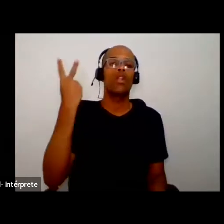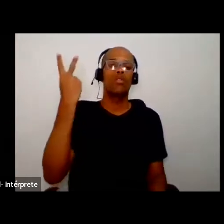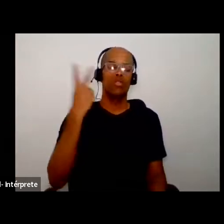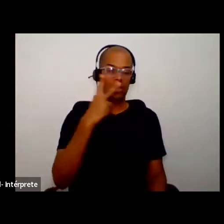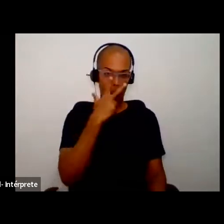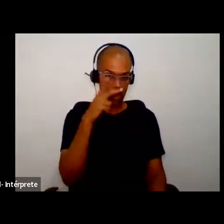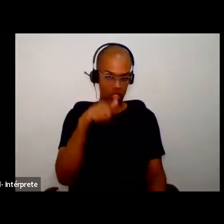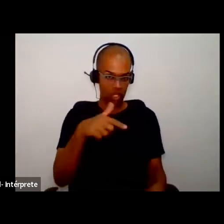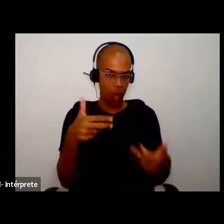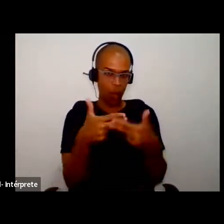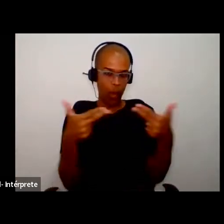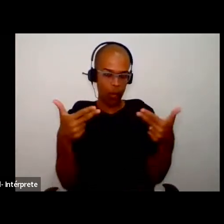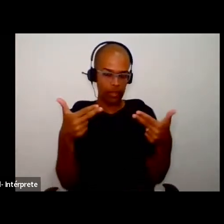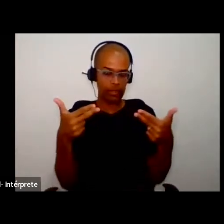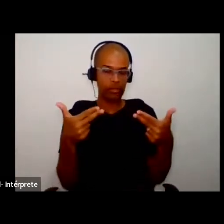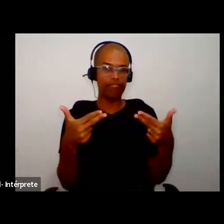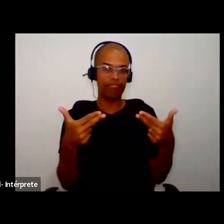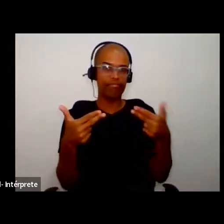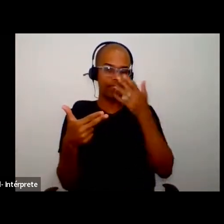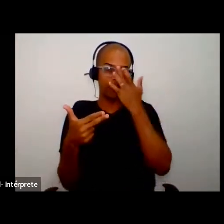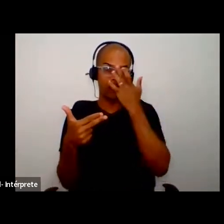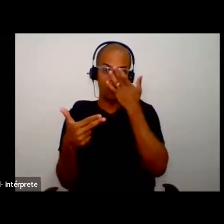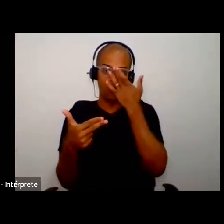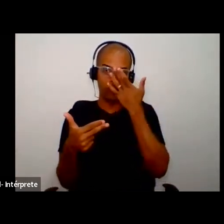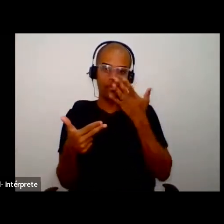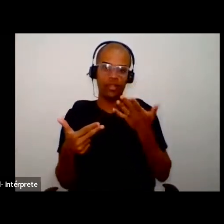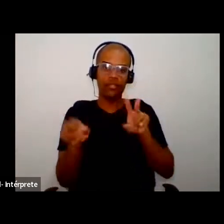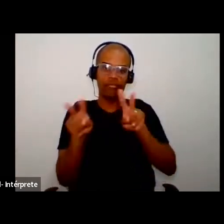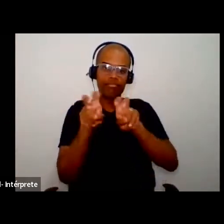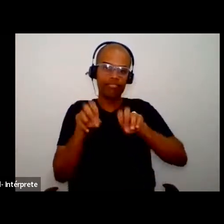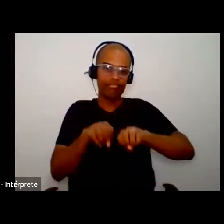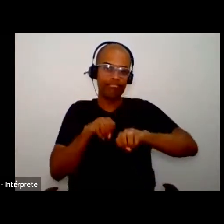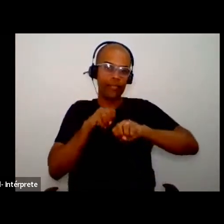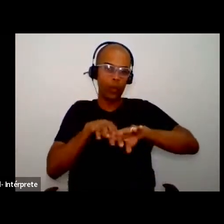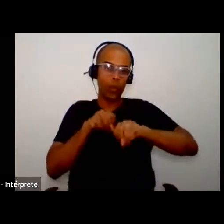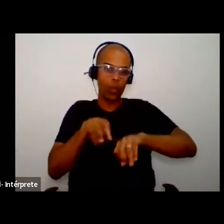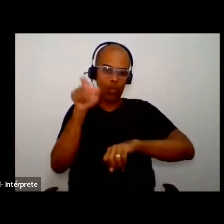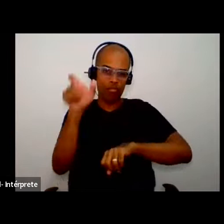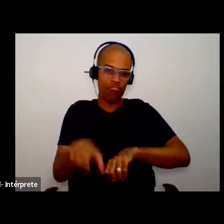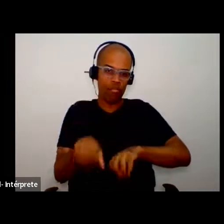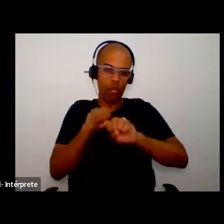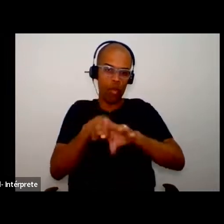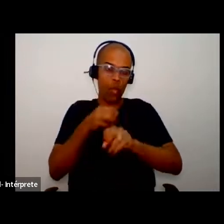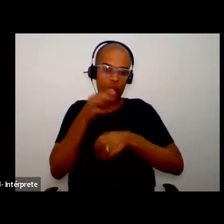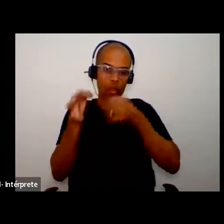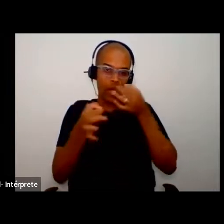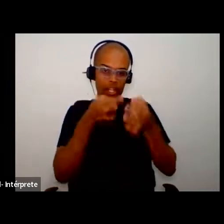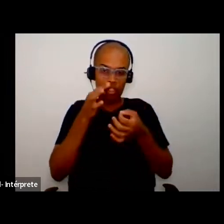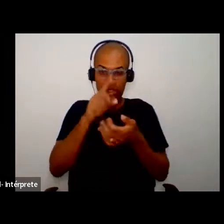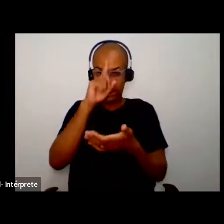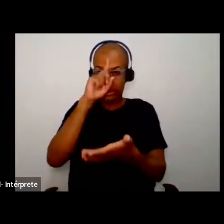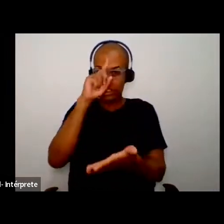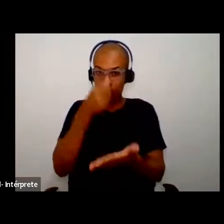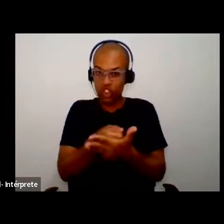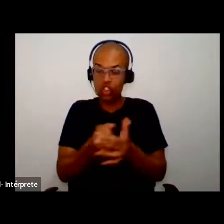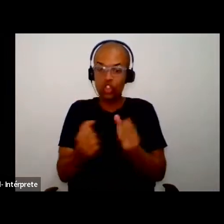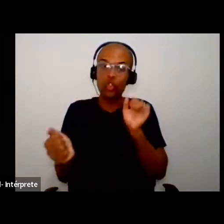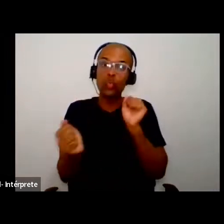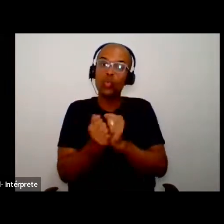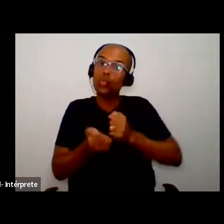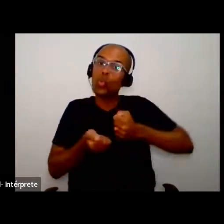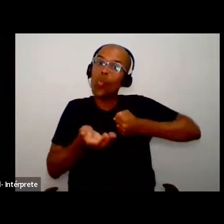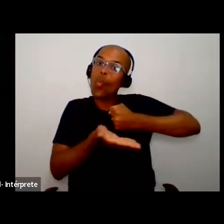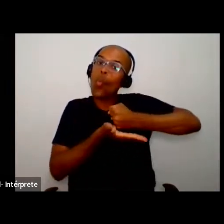central para um educador crítico, né? Tomar decisões com base